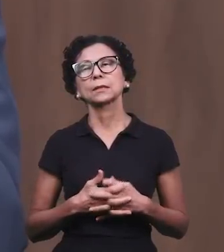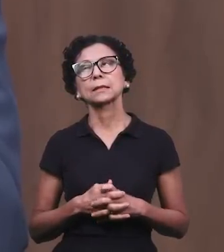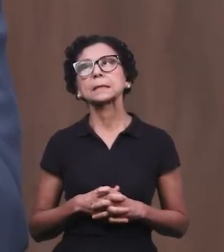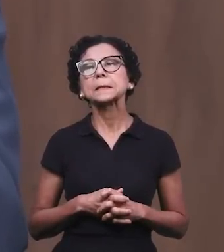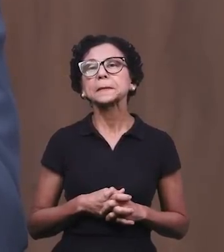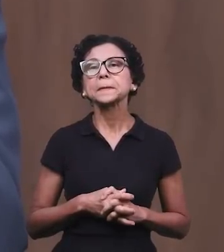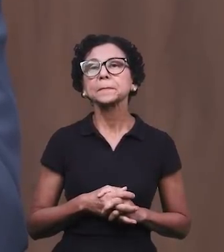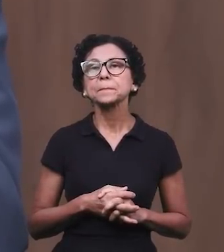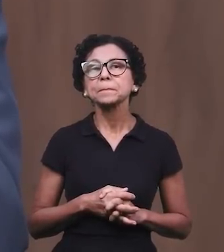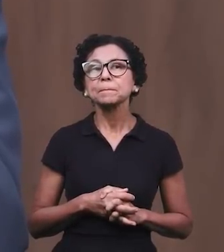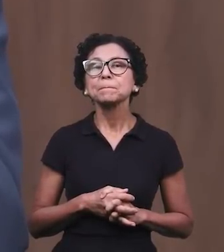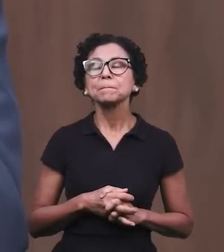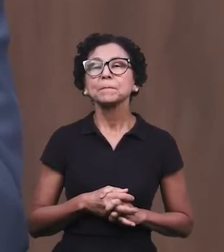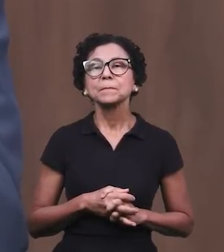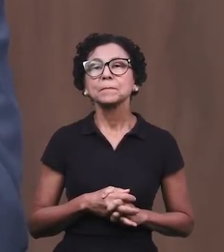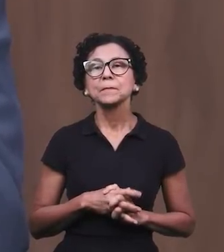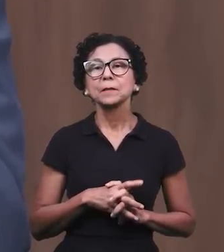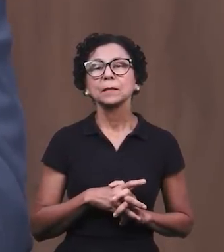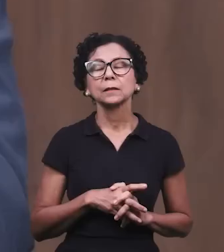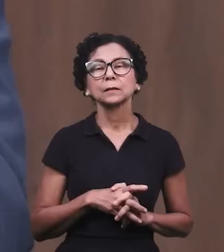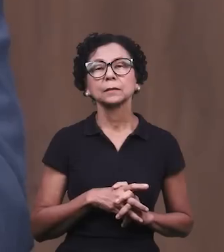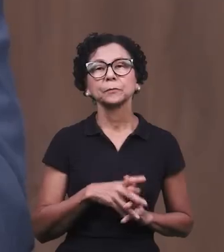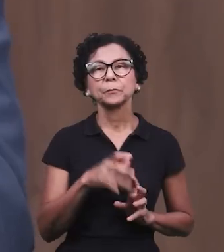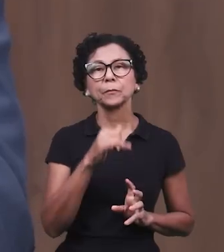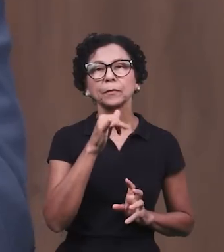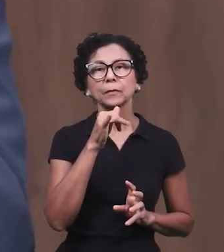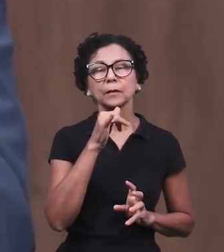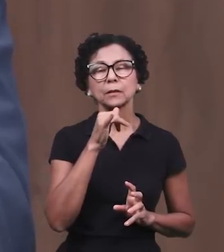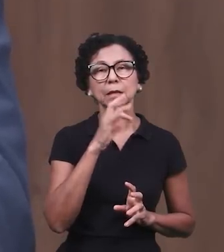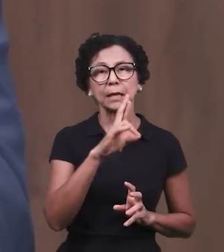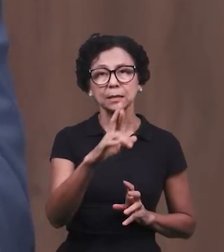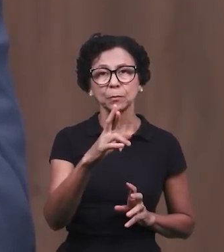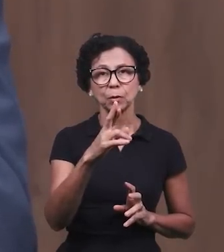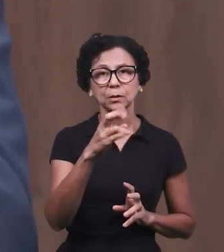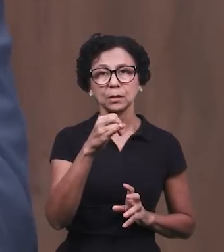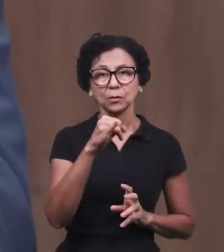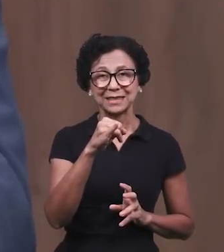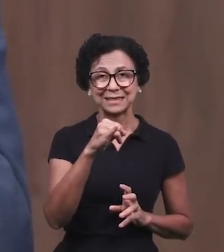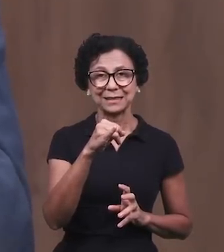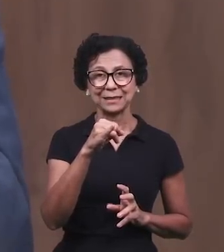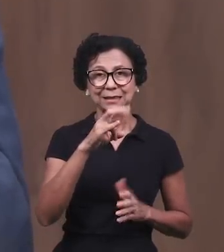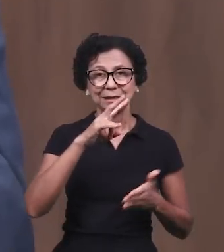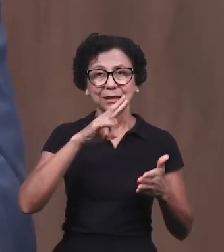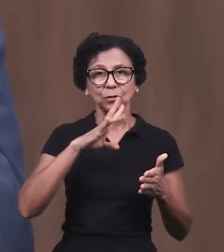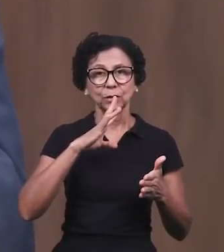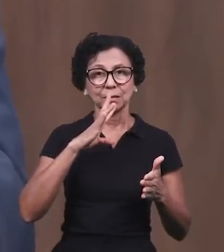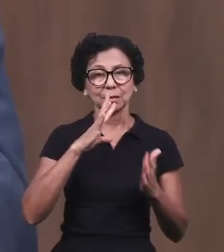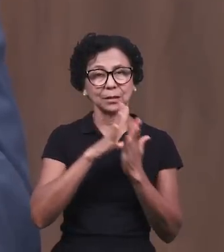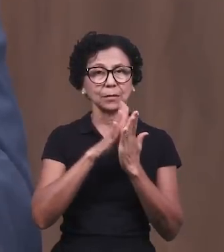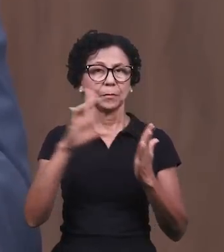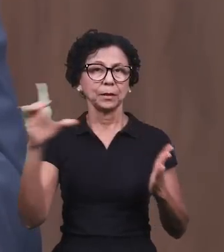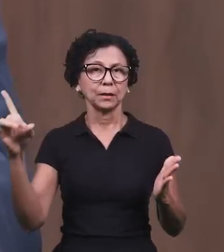só se você estiver lendo a palavra. Por exemplo, quando você cita algumas palavras, você está às vezes,